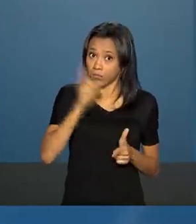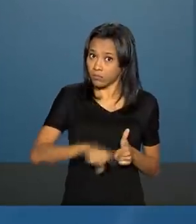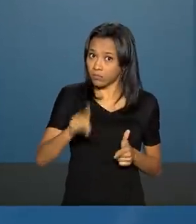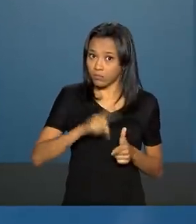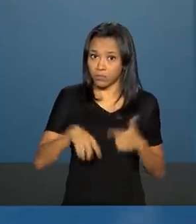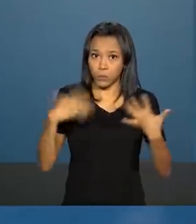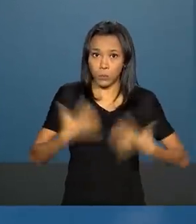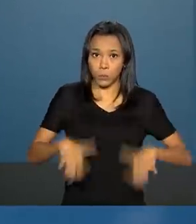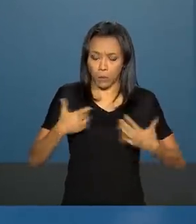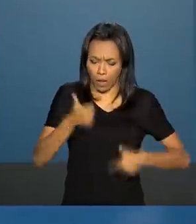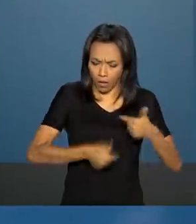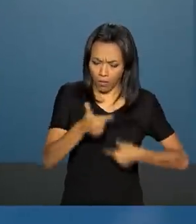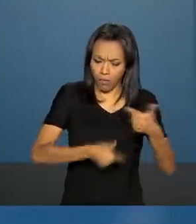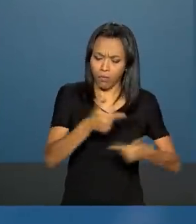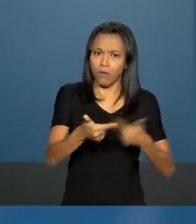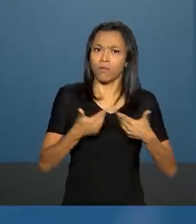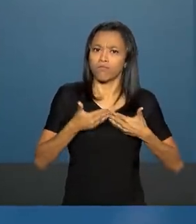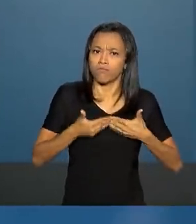frente.